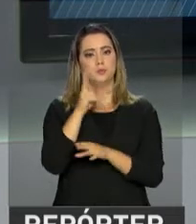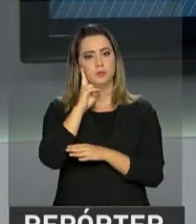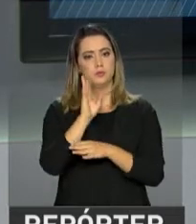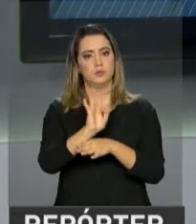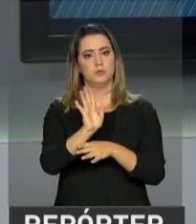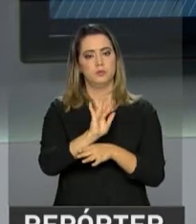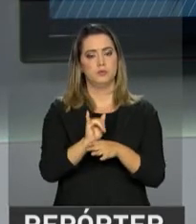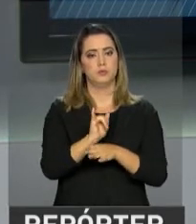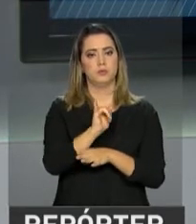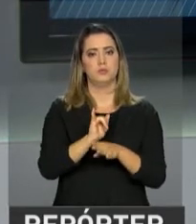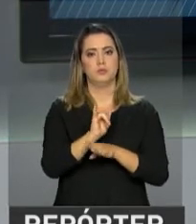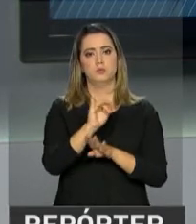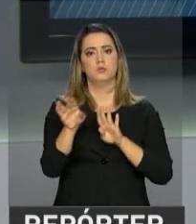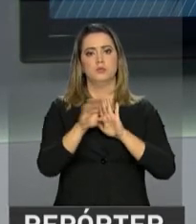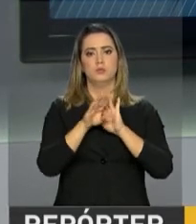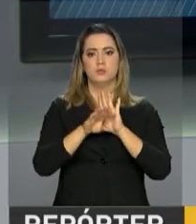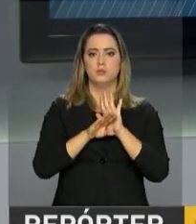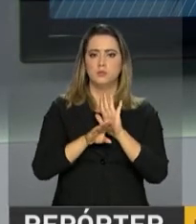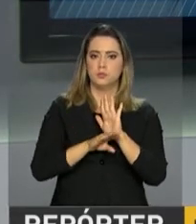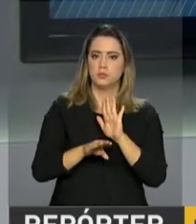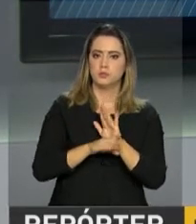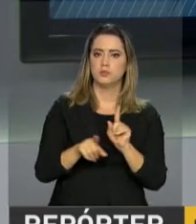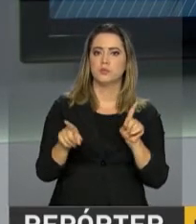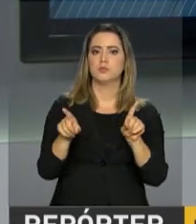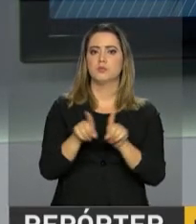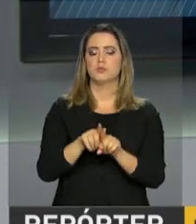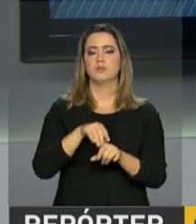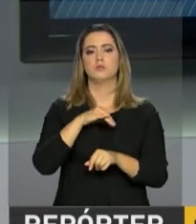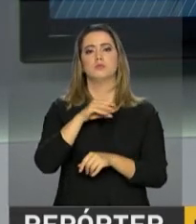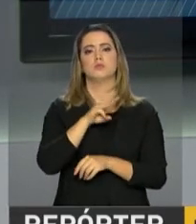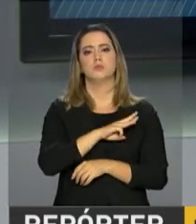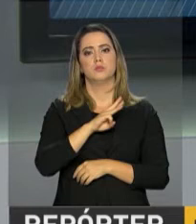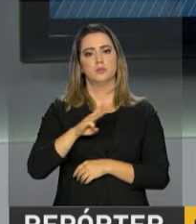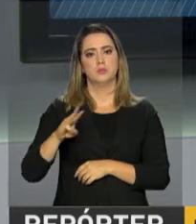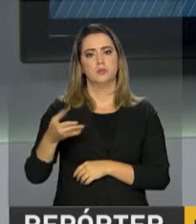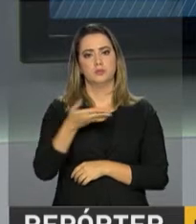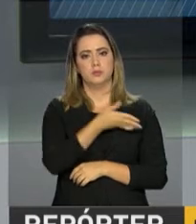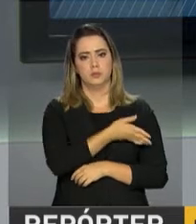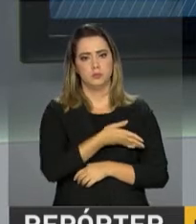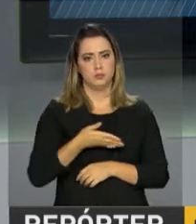pode rever as reportagens no YouTube e toda a nossa programação também está na